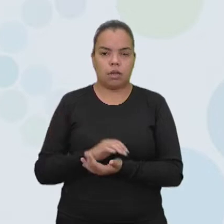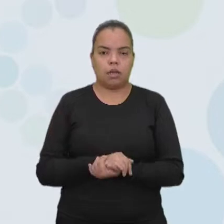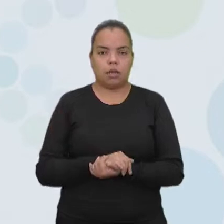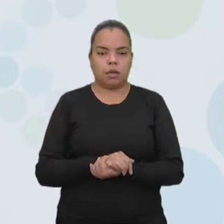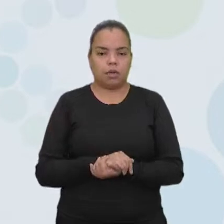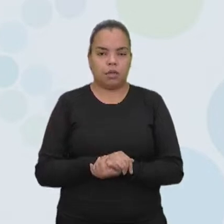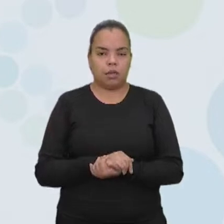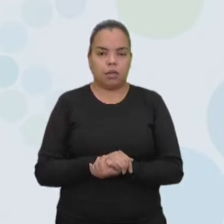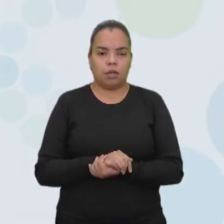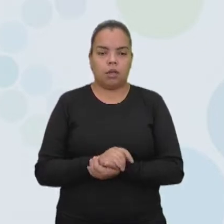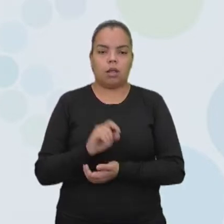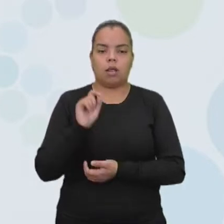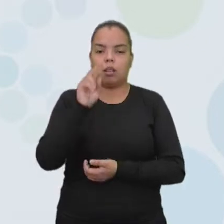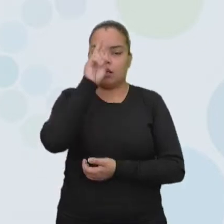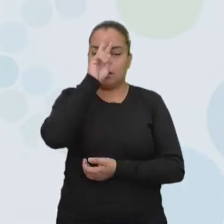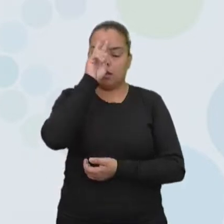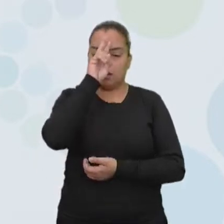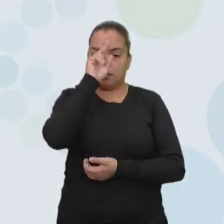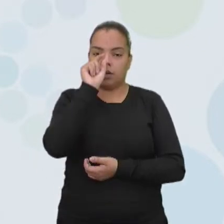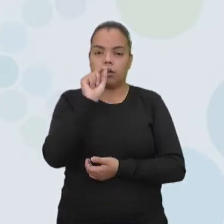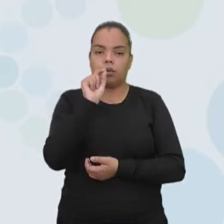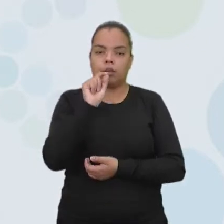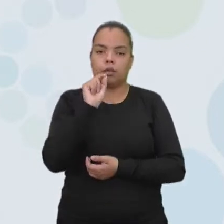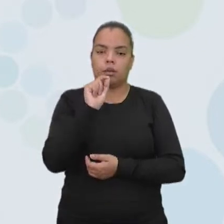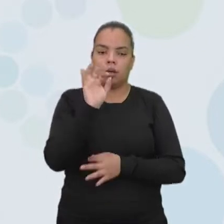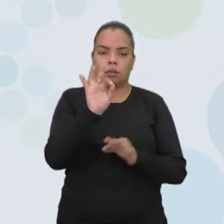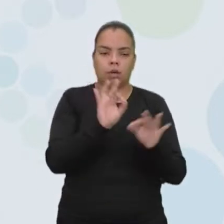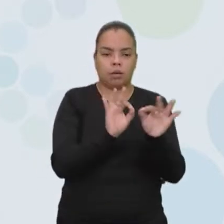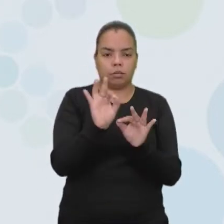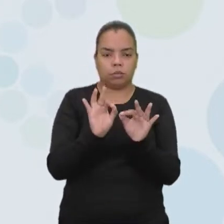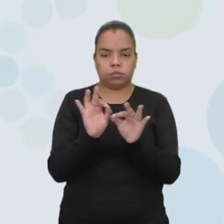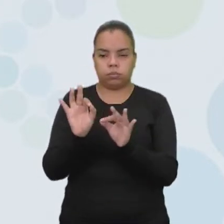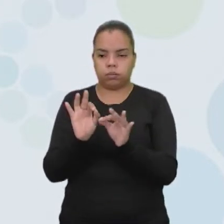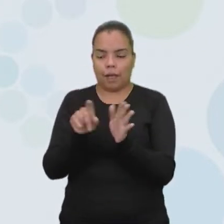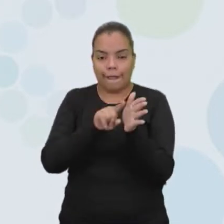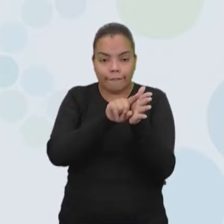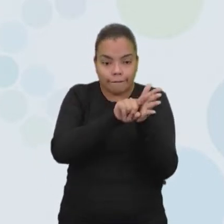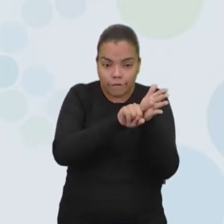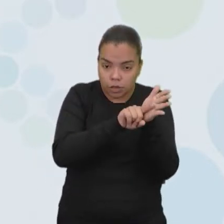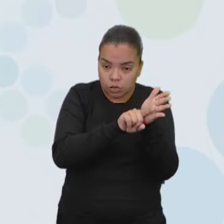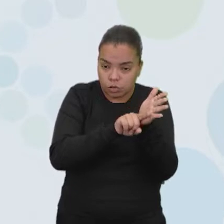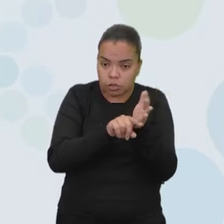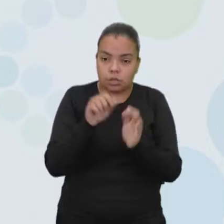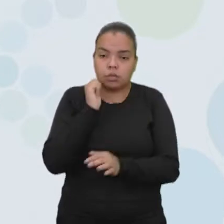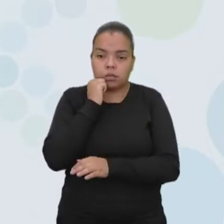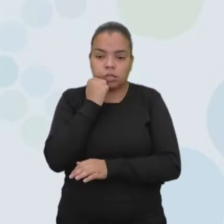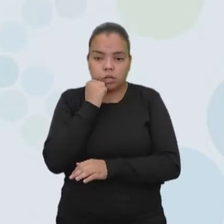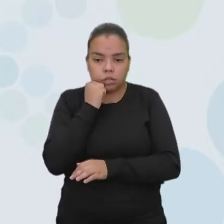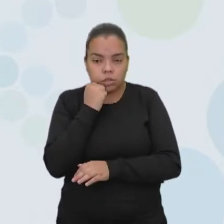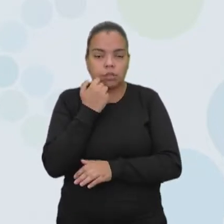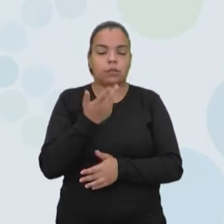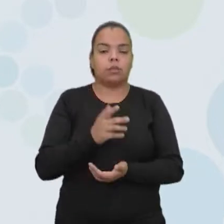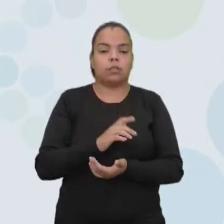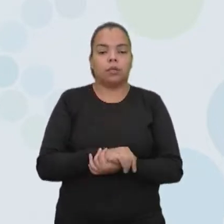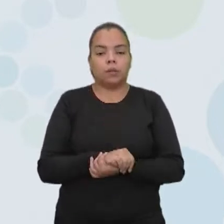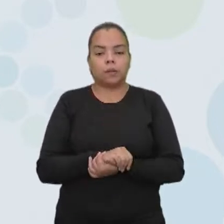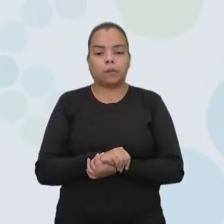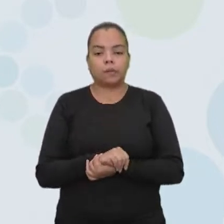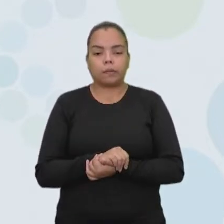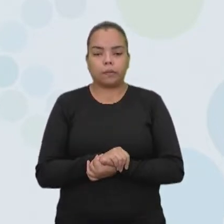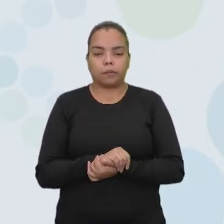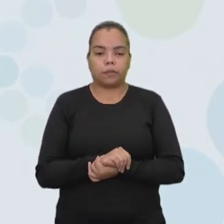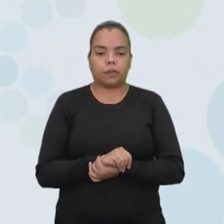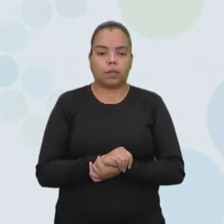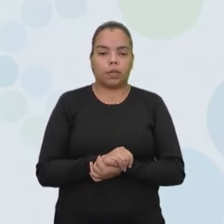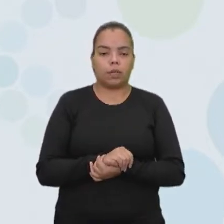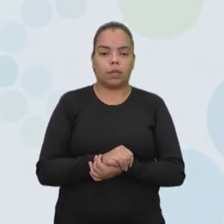estruturantes, lembrando que o eixo estruturante aí é investigação científica. Nós temos aí as